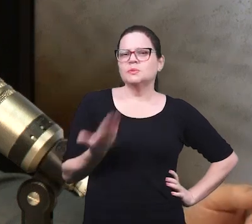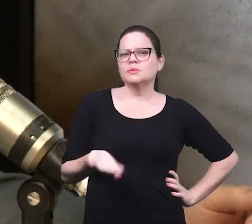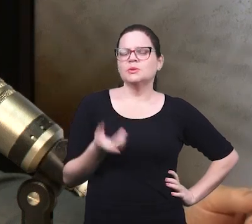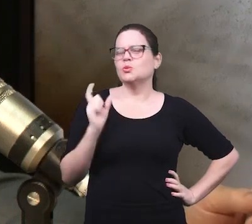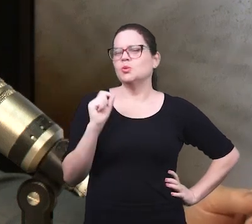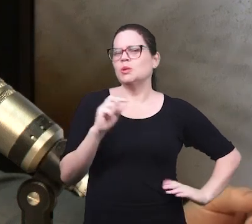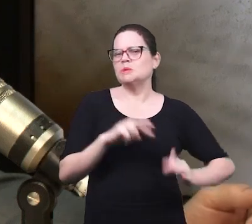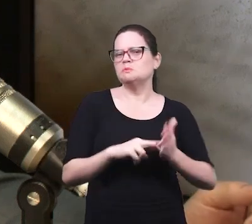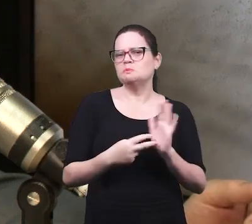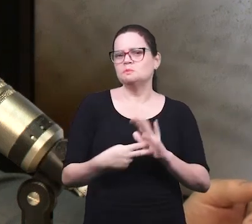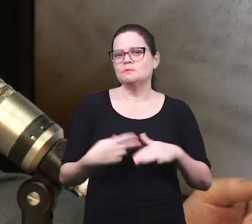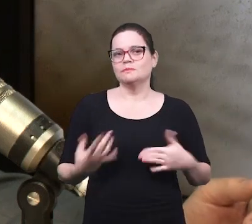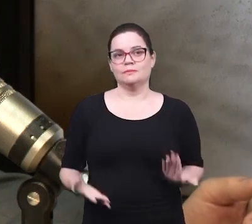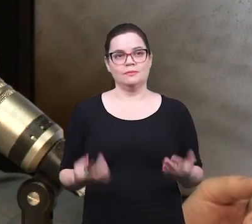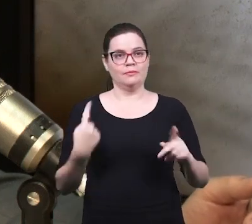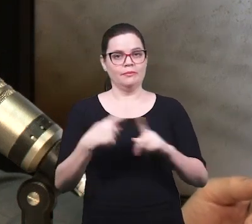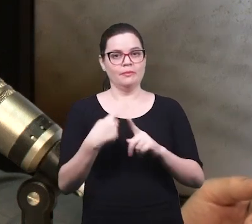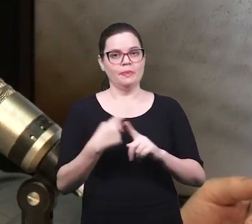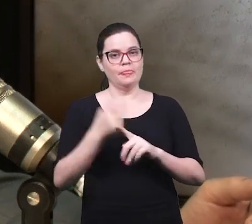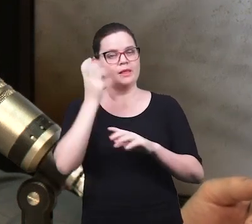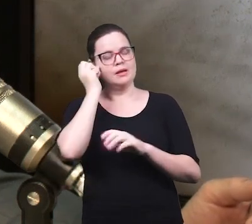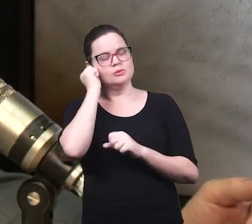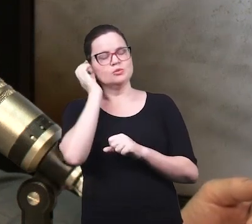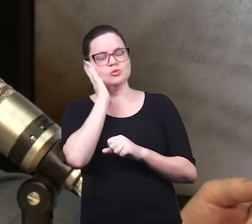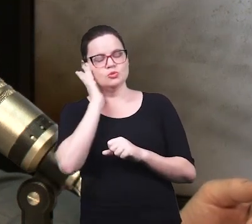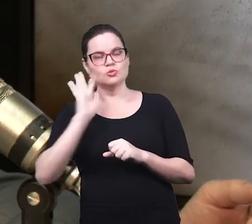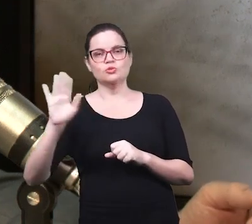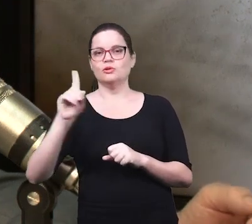mostrando, não é verdade? Porque o sonho, como